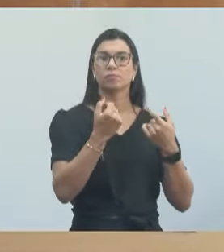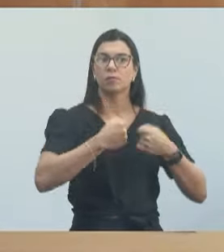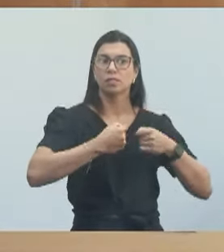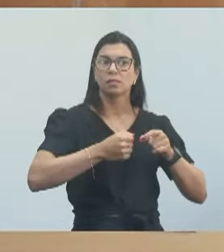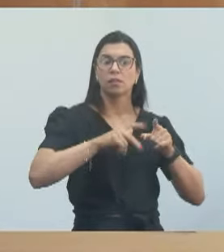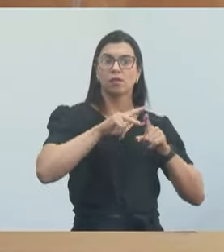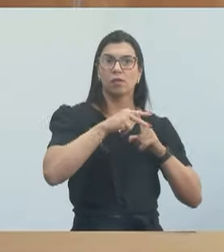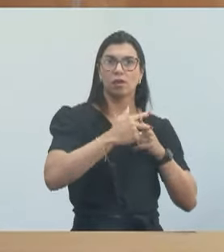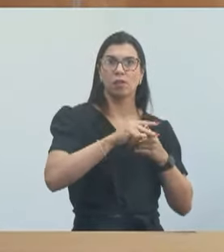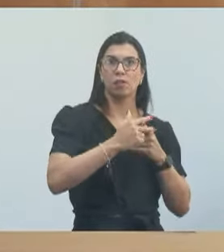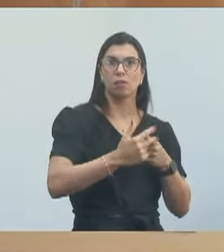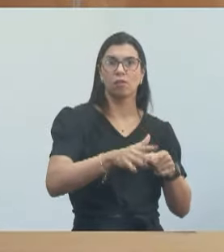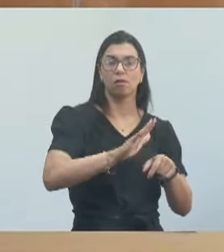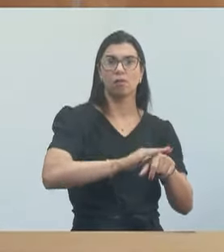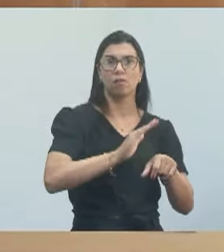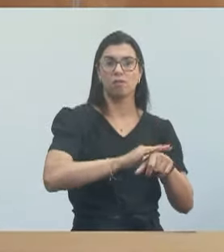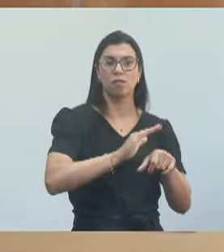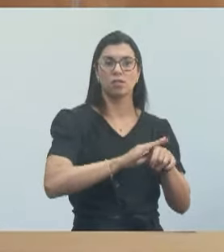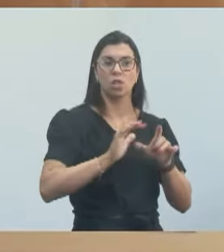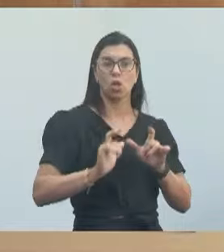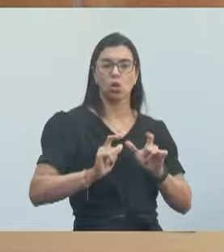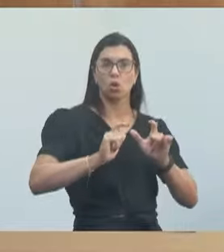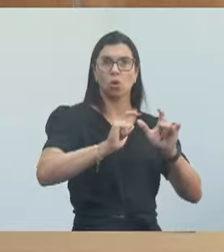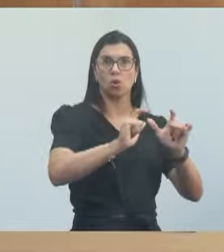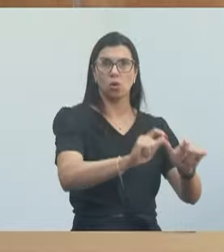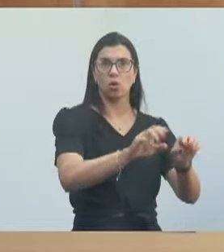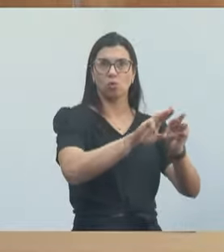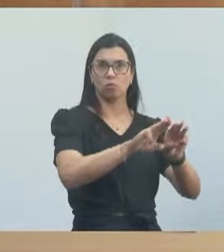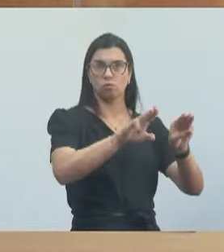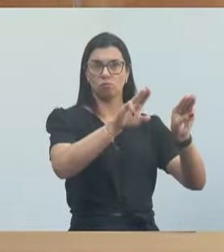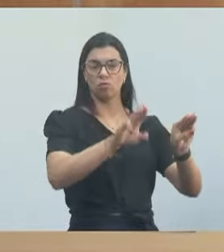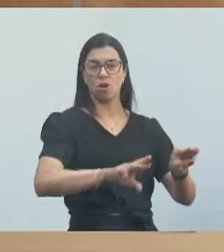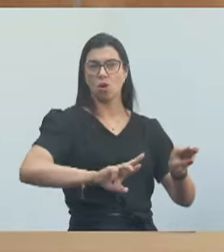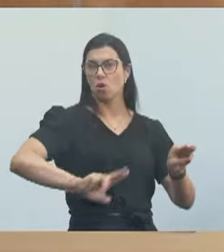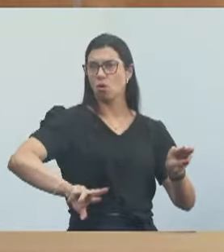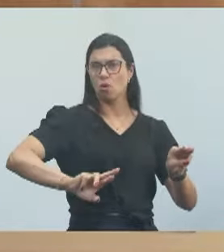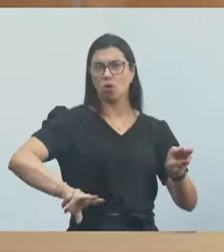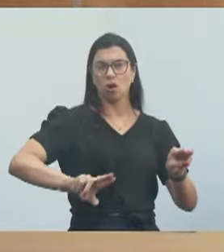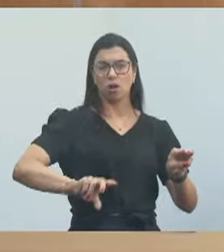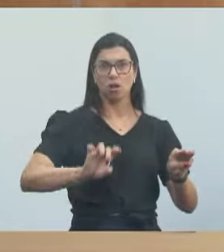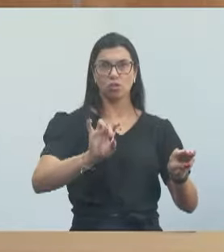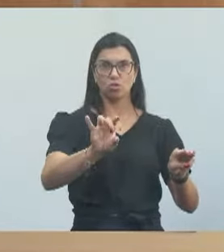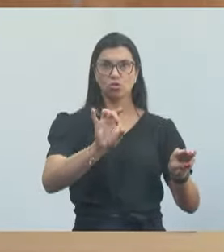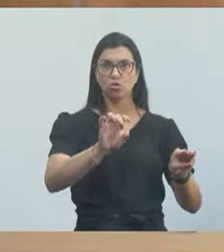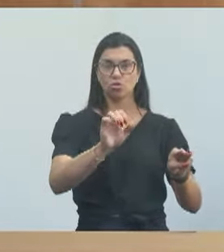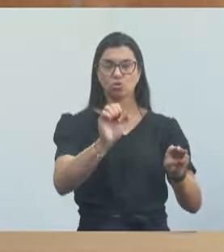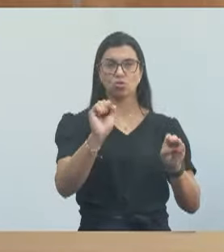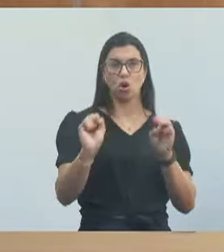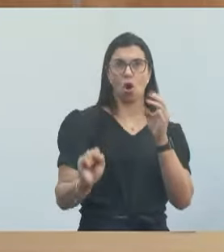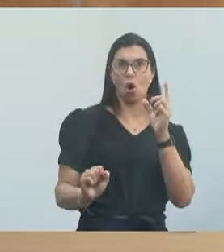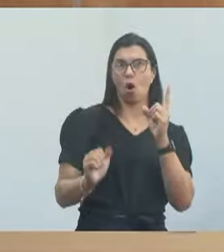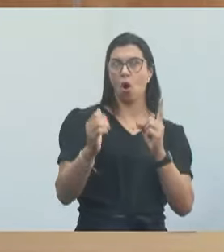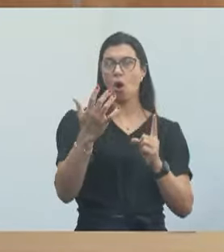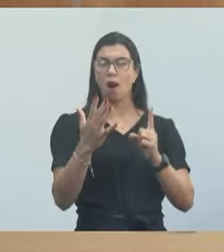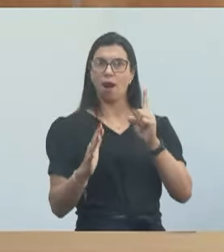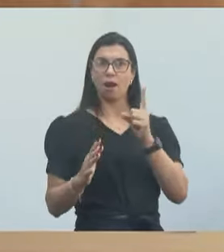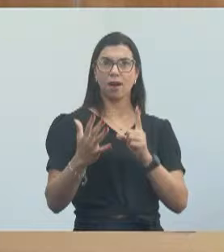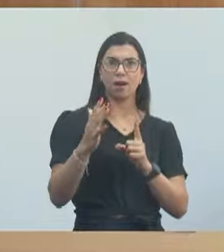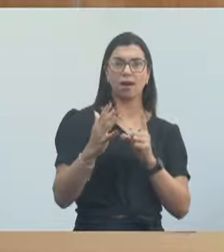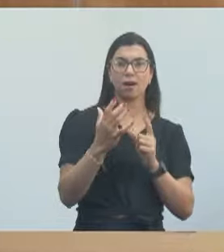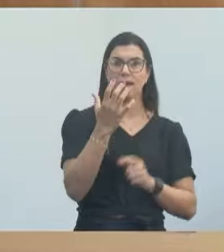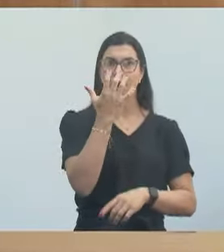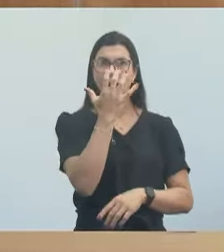reforma do prédio. Não é só o carnaval, não é só a cultura levar os bairros, como